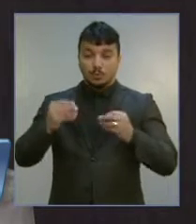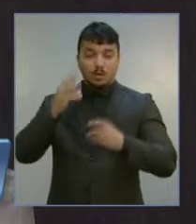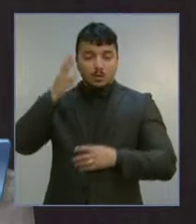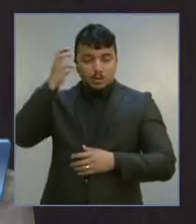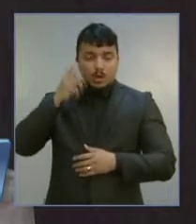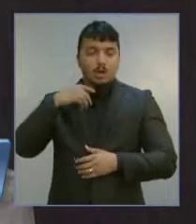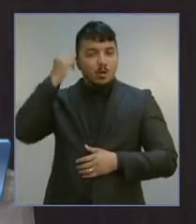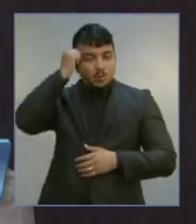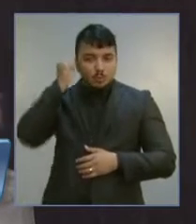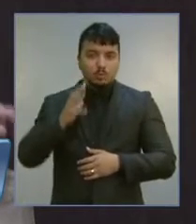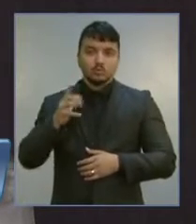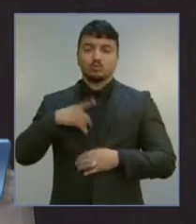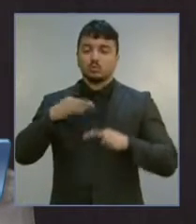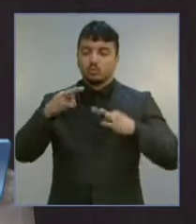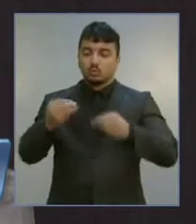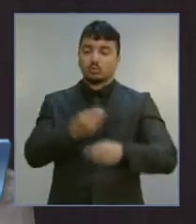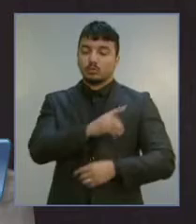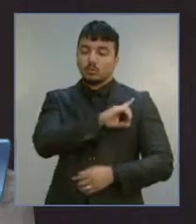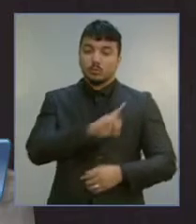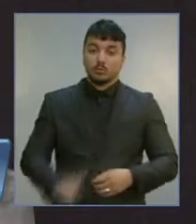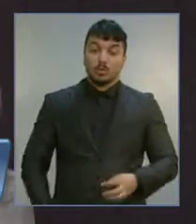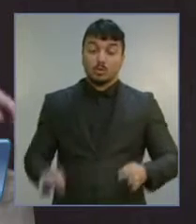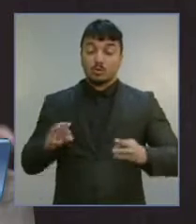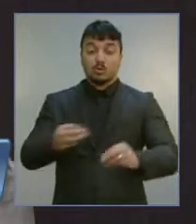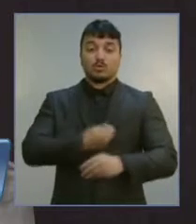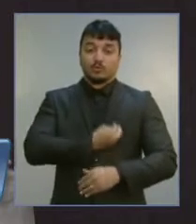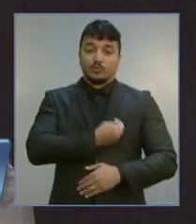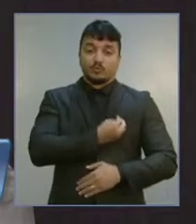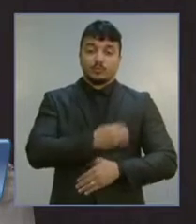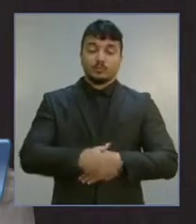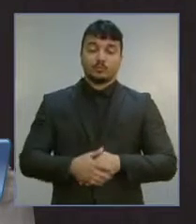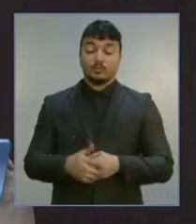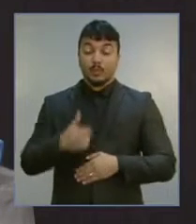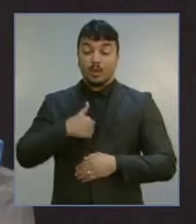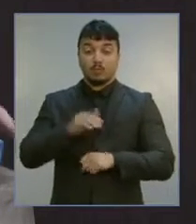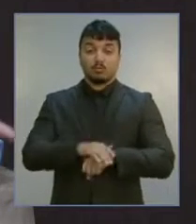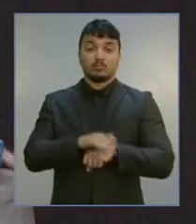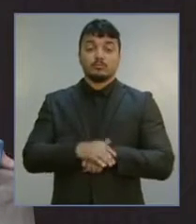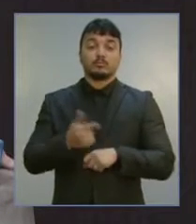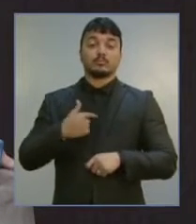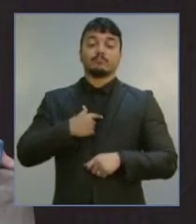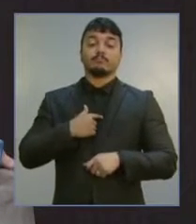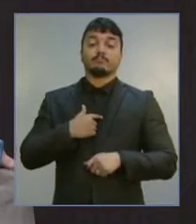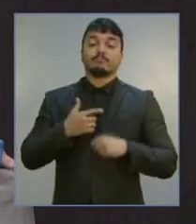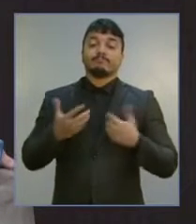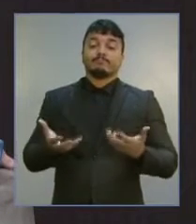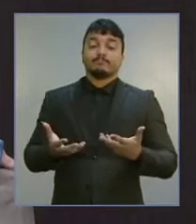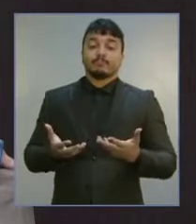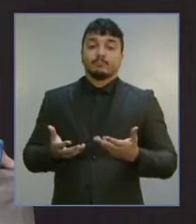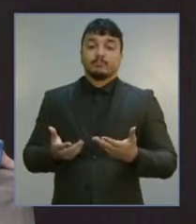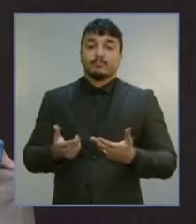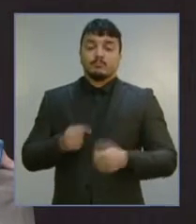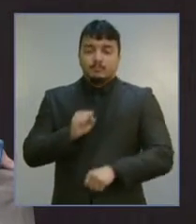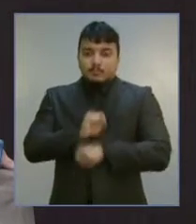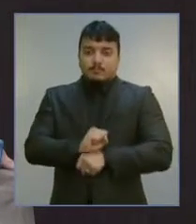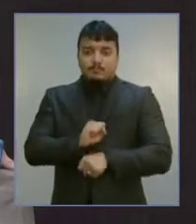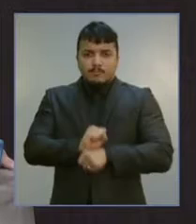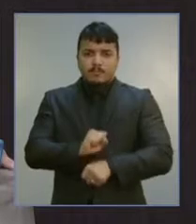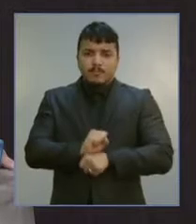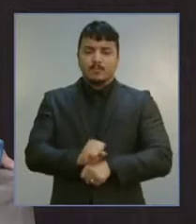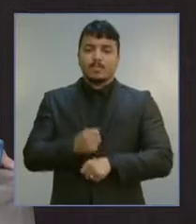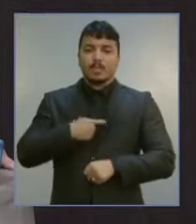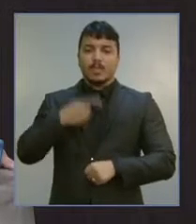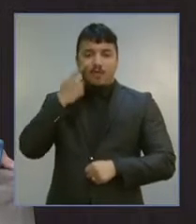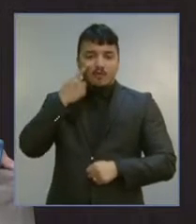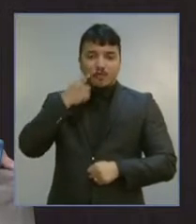que ora se encontra a mesa os demais deputados e deputadas aqui eu fico imensamente esperançoso quando eu